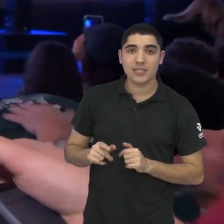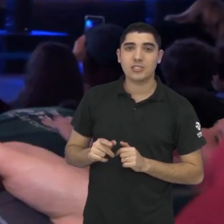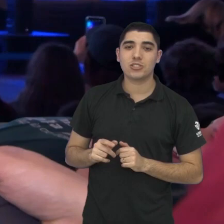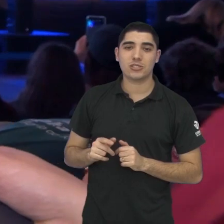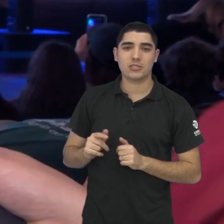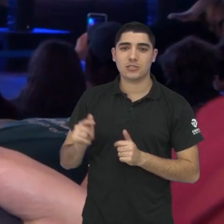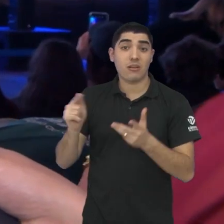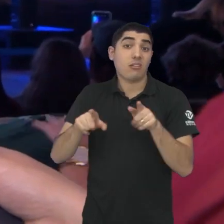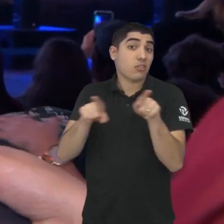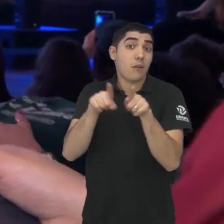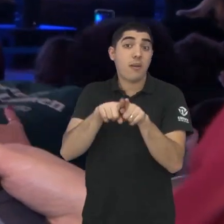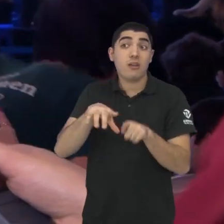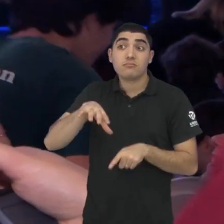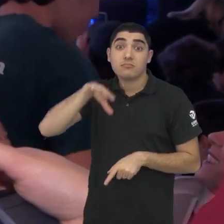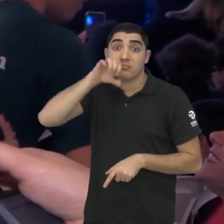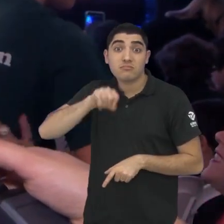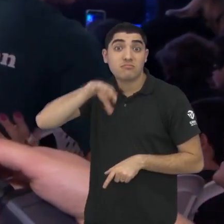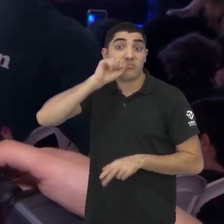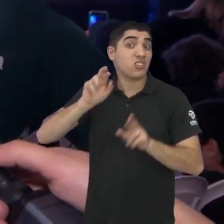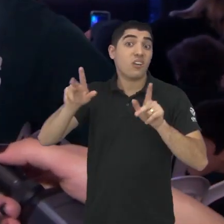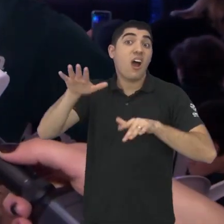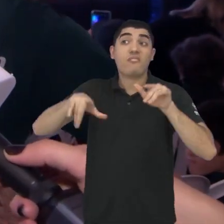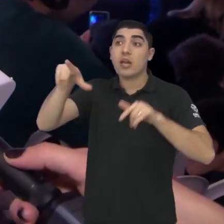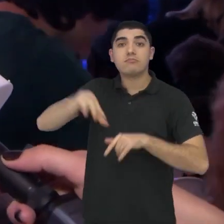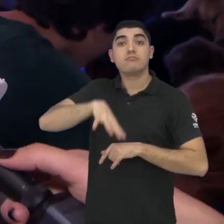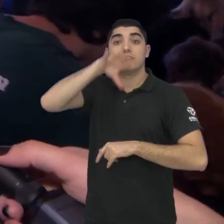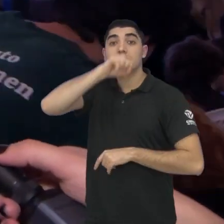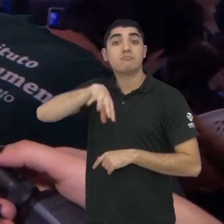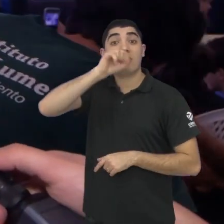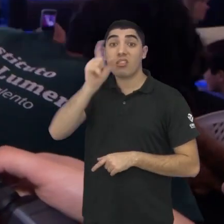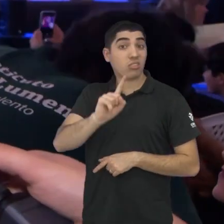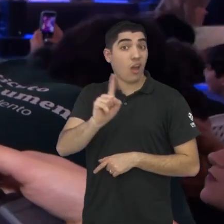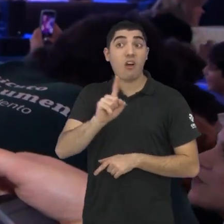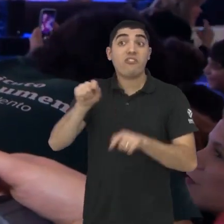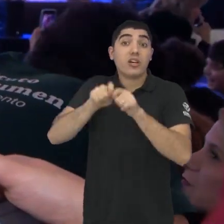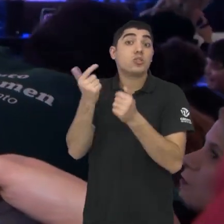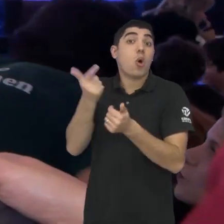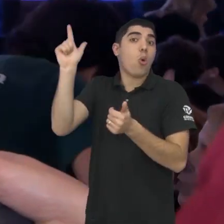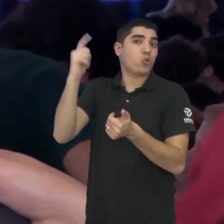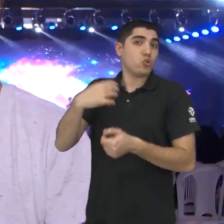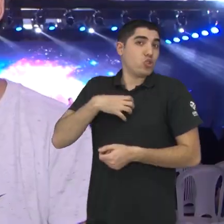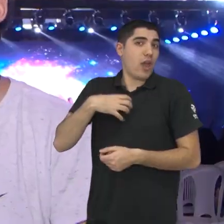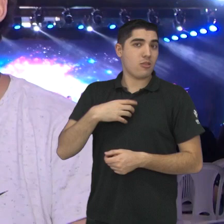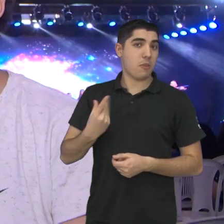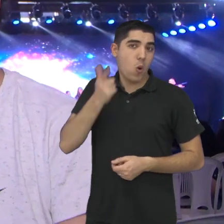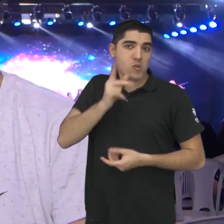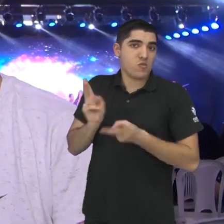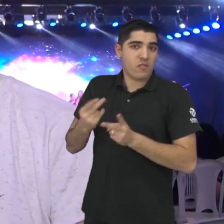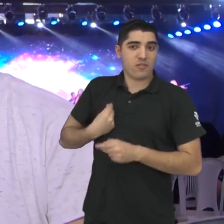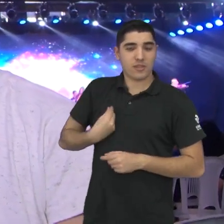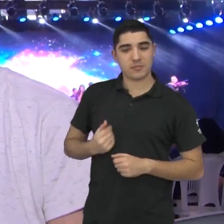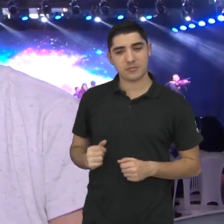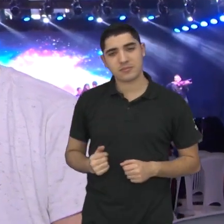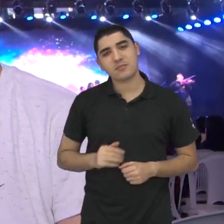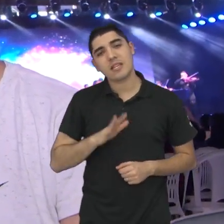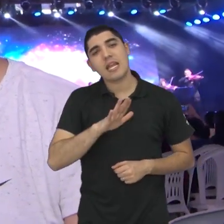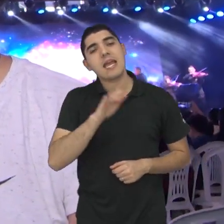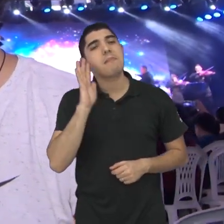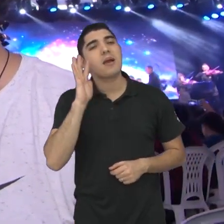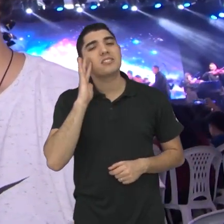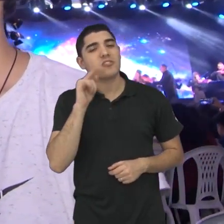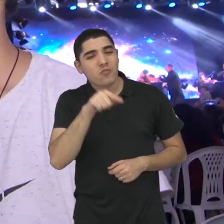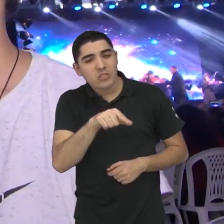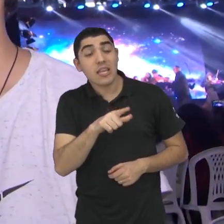comida, alimentação, até a respiração, eles podem não respirar ou fazer outra coisa. E você, se tivesse, de repente,